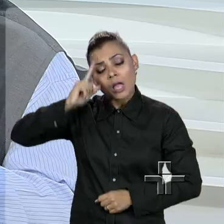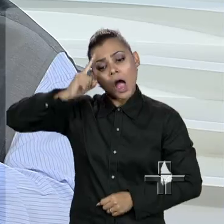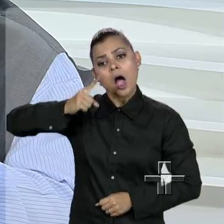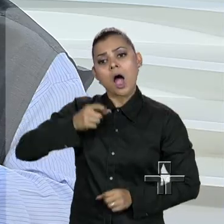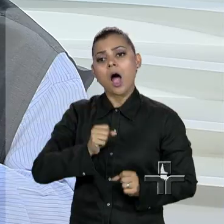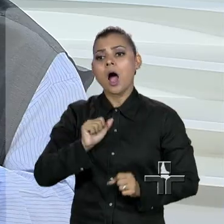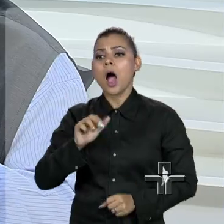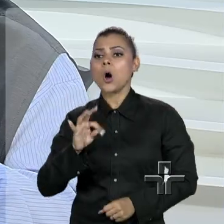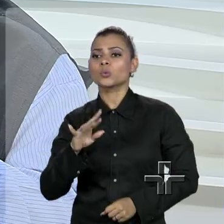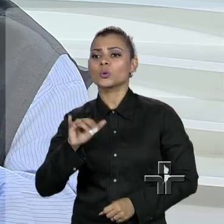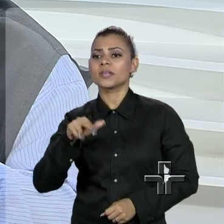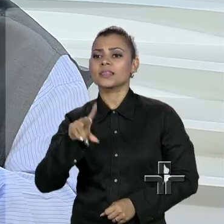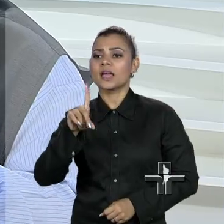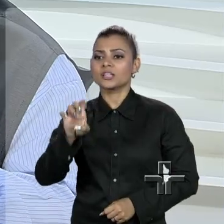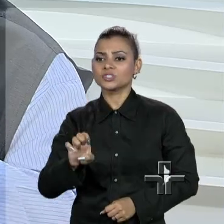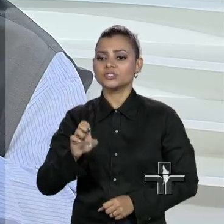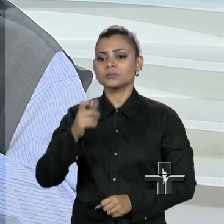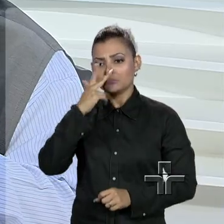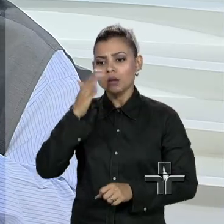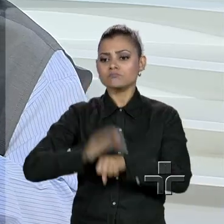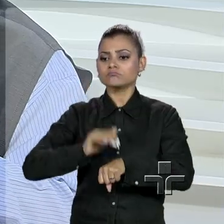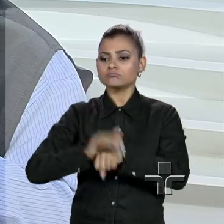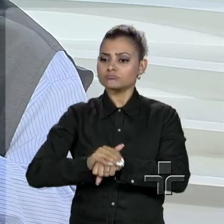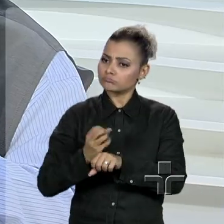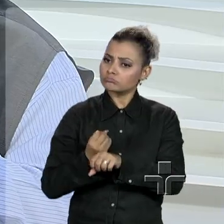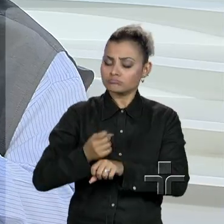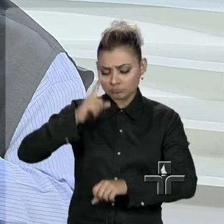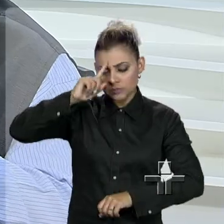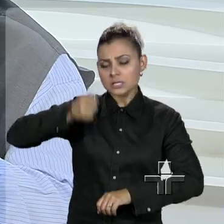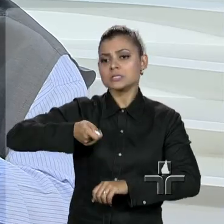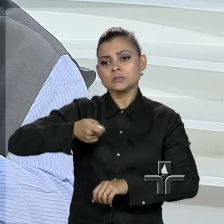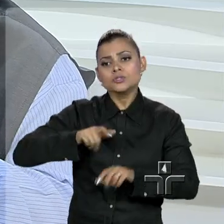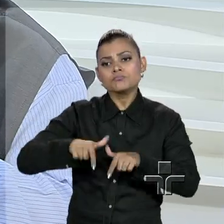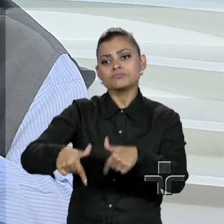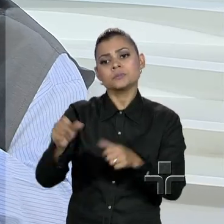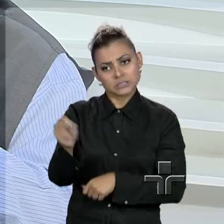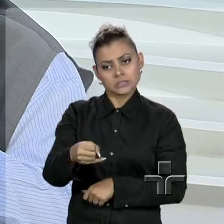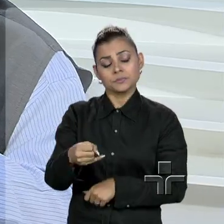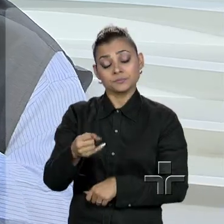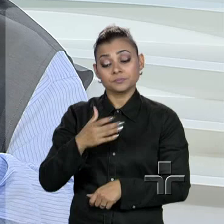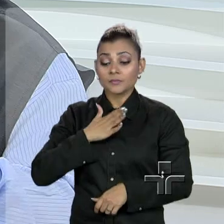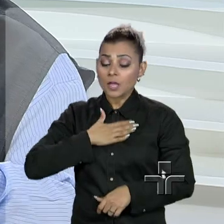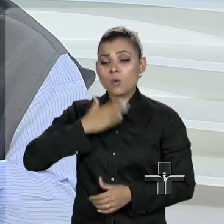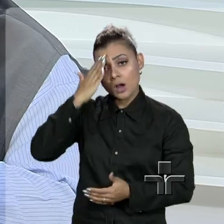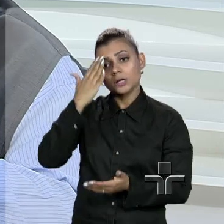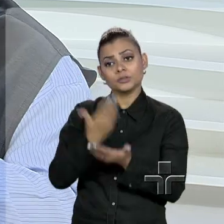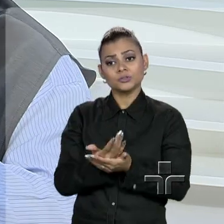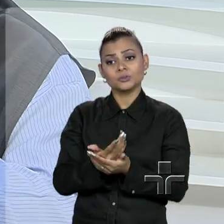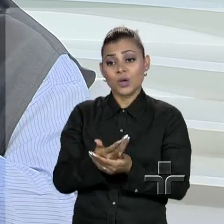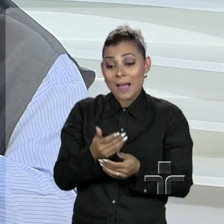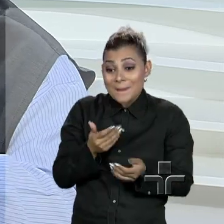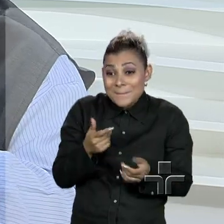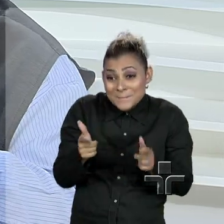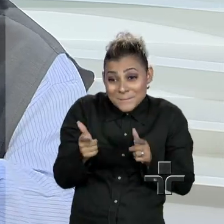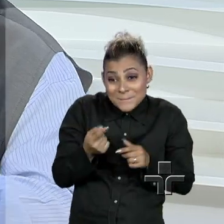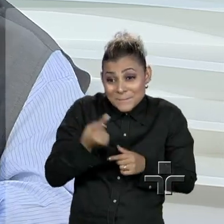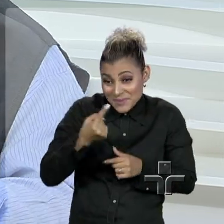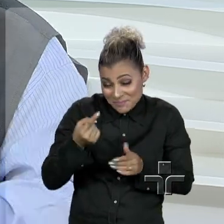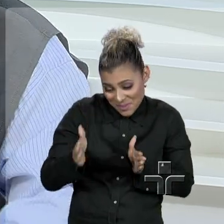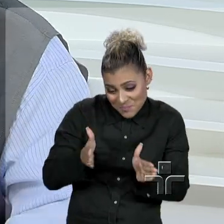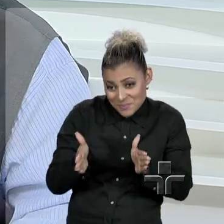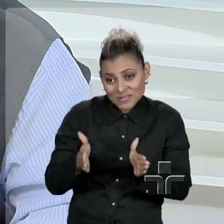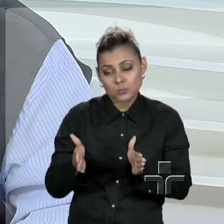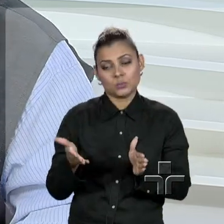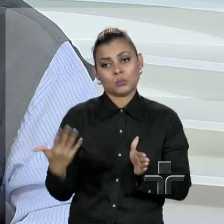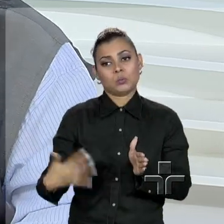que eu continuo muito confiante de que a gente realmente consiga superar essa primeira fase, que,